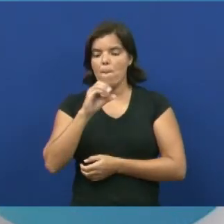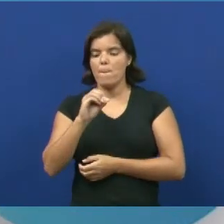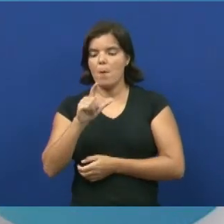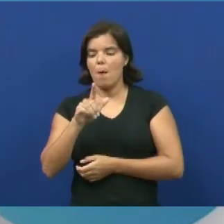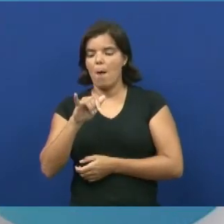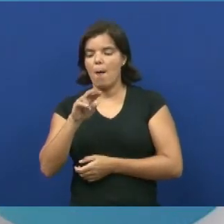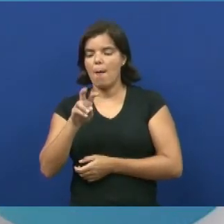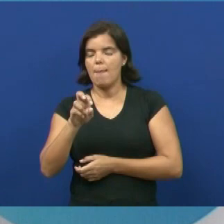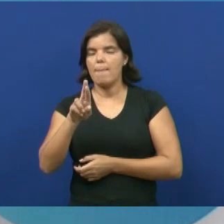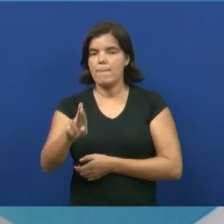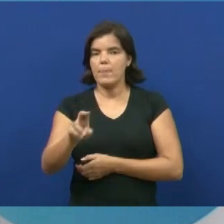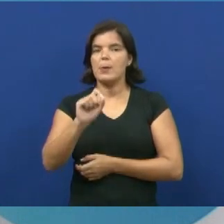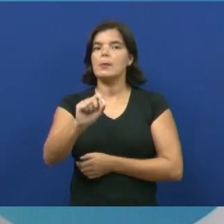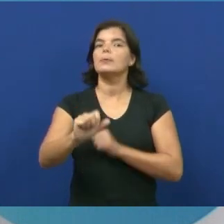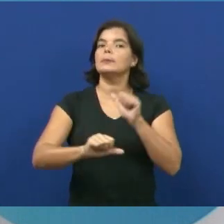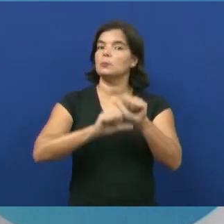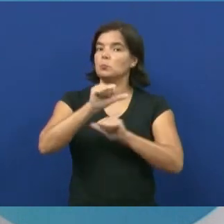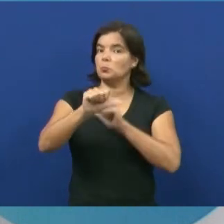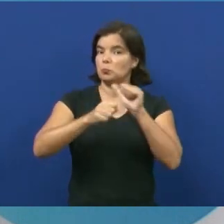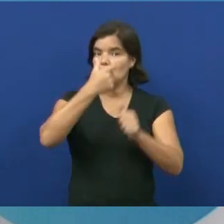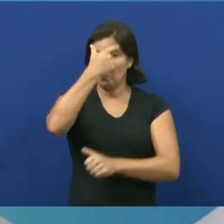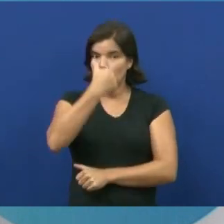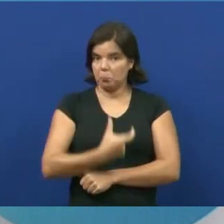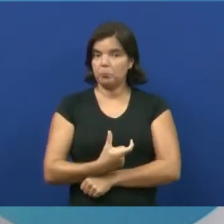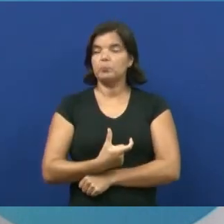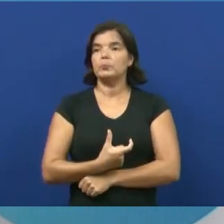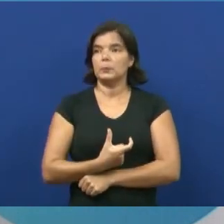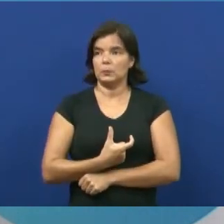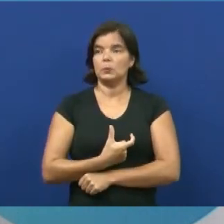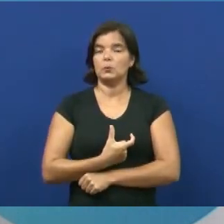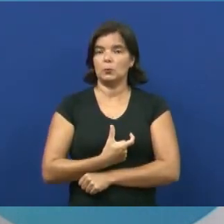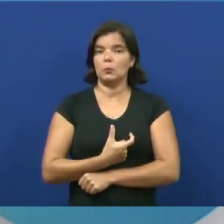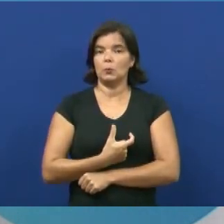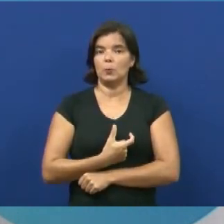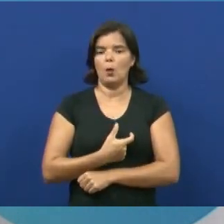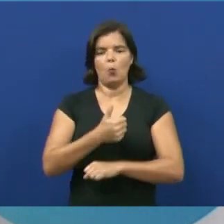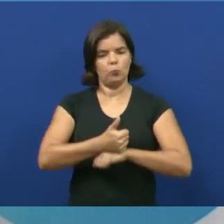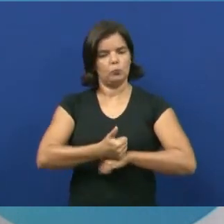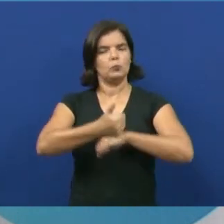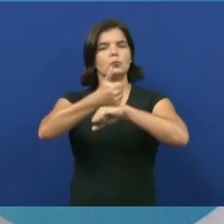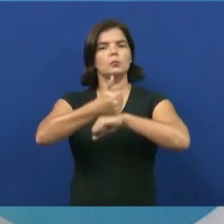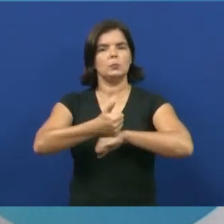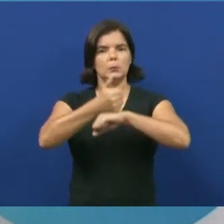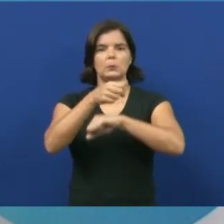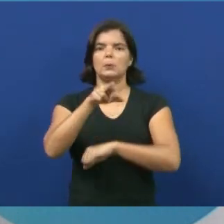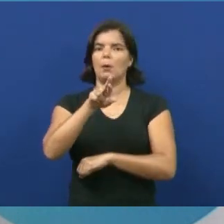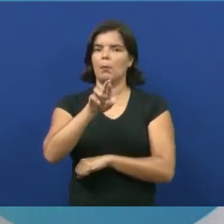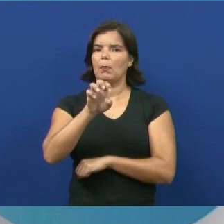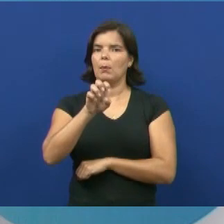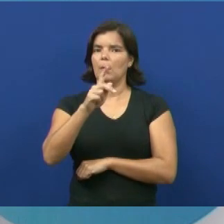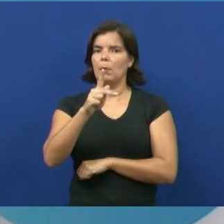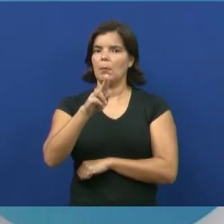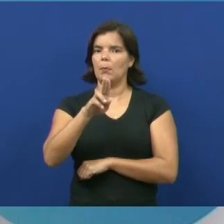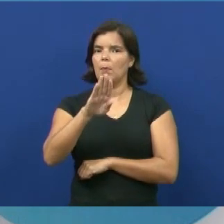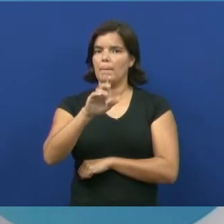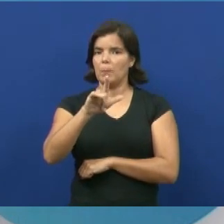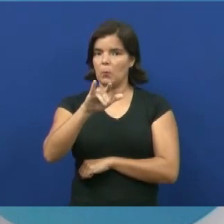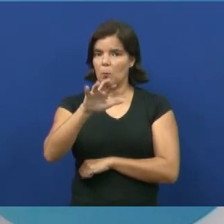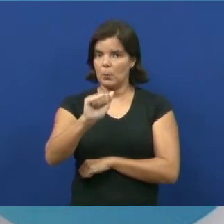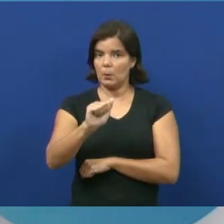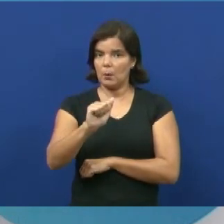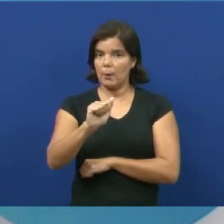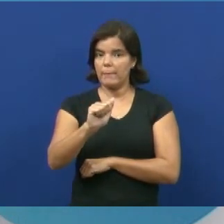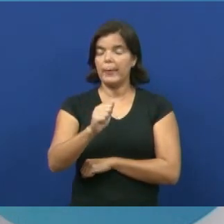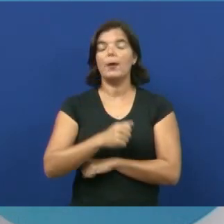se tornar, então, uma pessoa republicana, um líder republicano, só que ao longo do tempo ele vai acumular